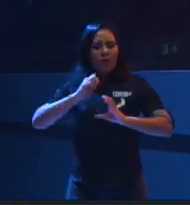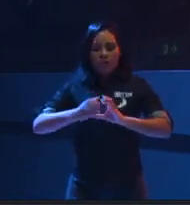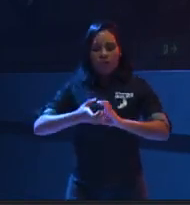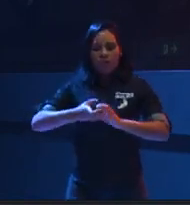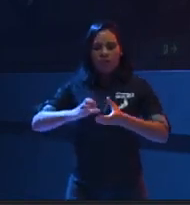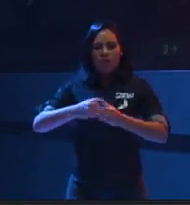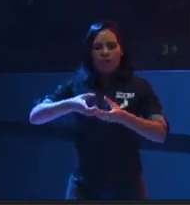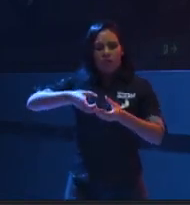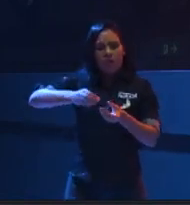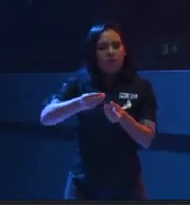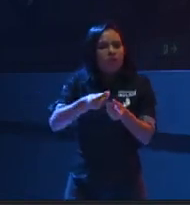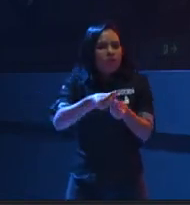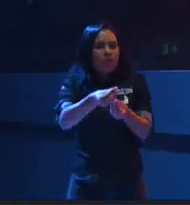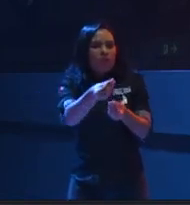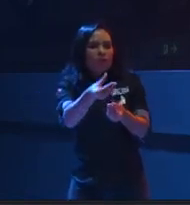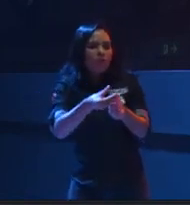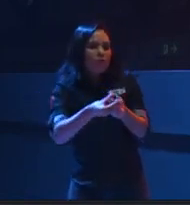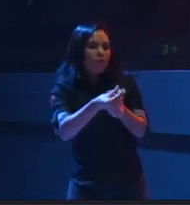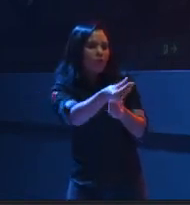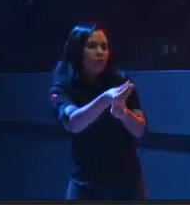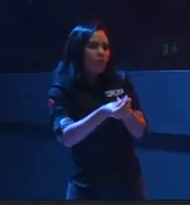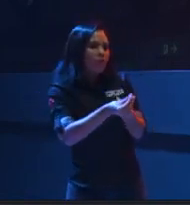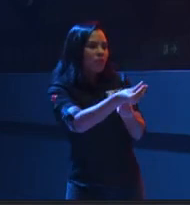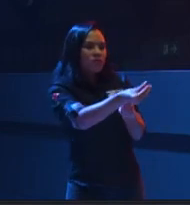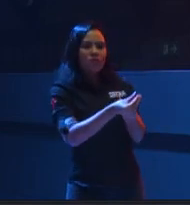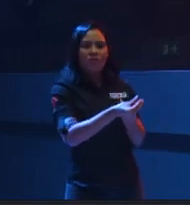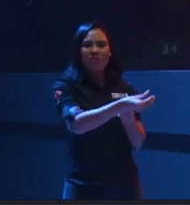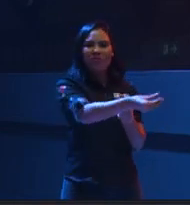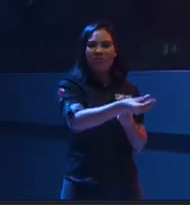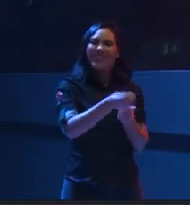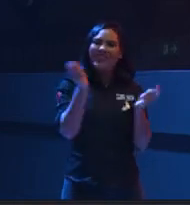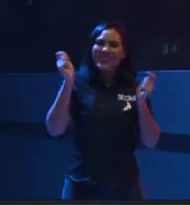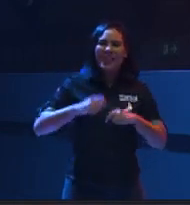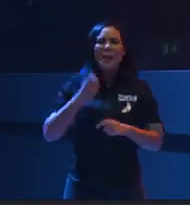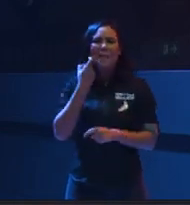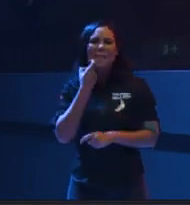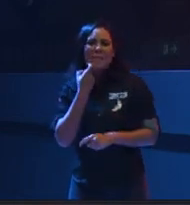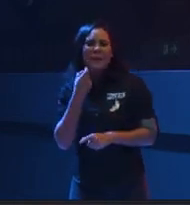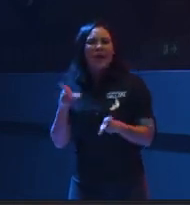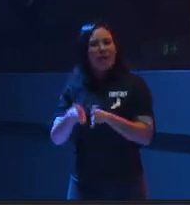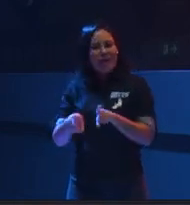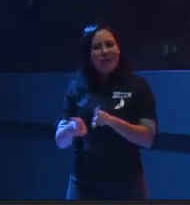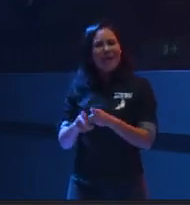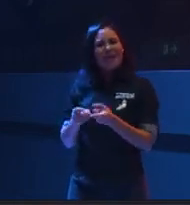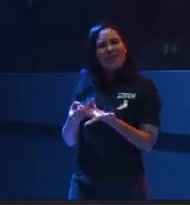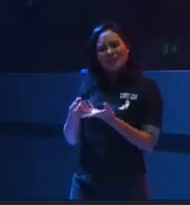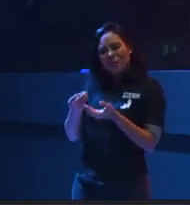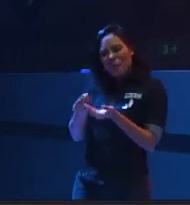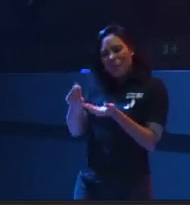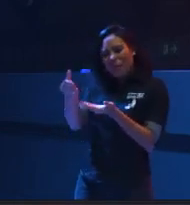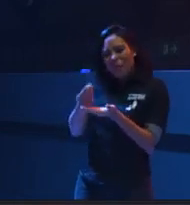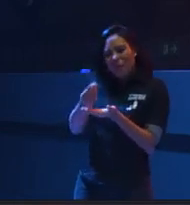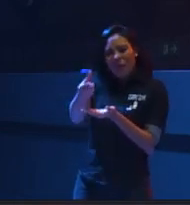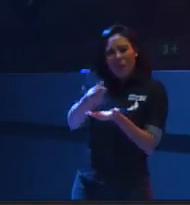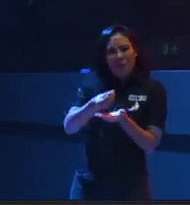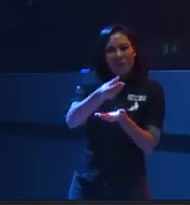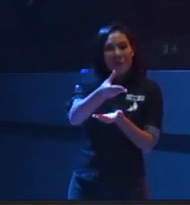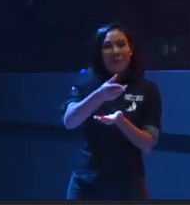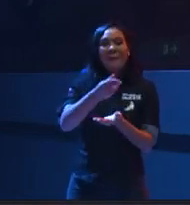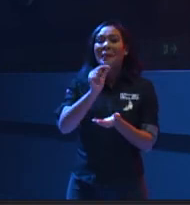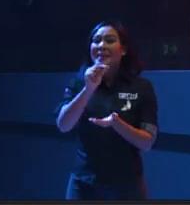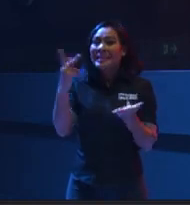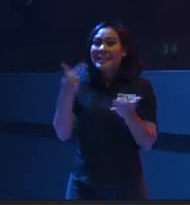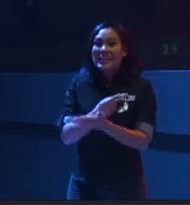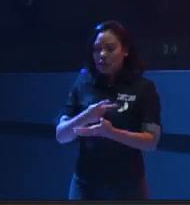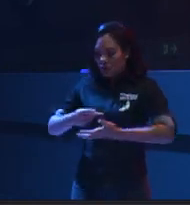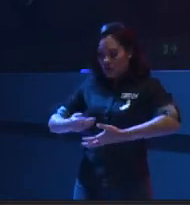pedacinho E aí vai ficando os peixes e conforme ele vai picando aquilo aquele vai se multiplicando multiplicando